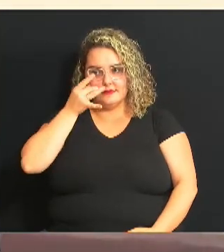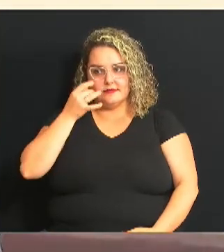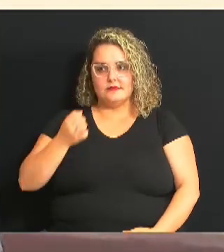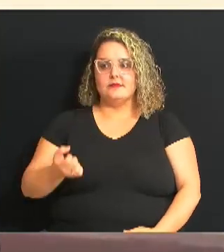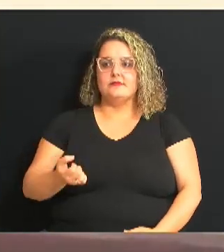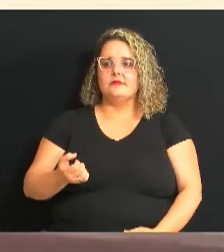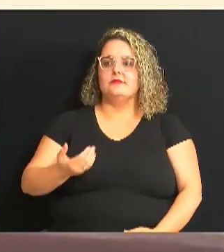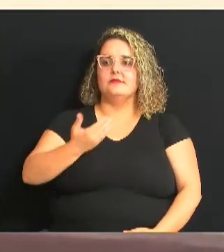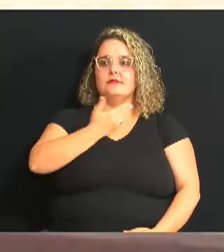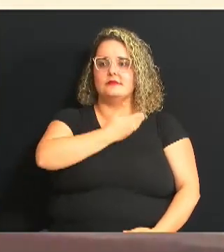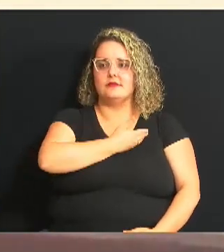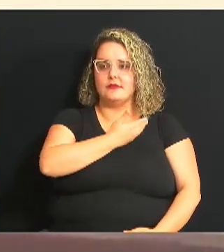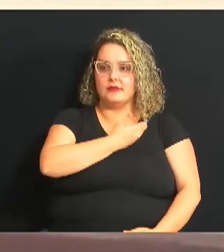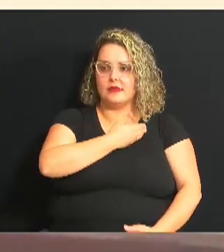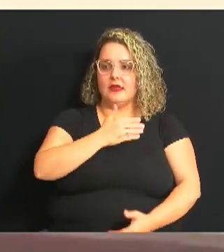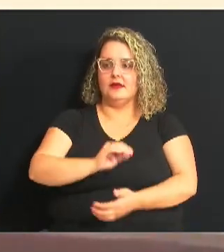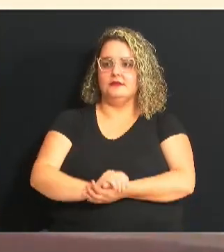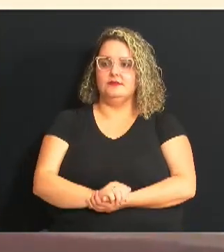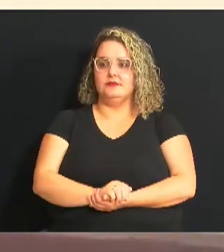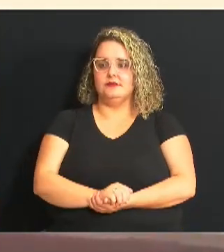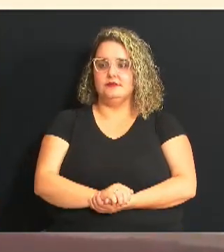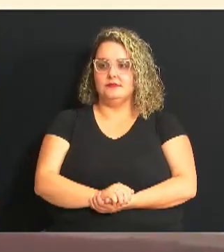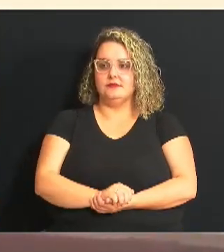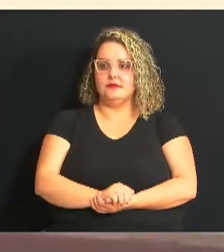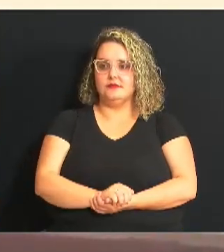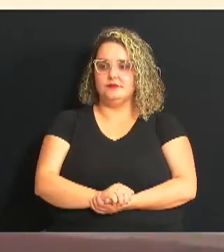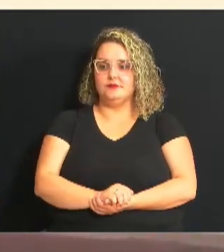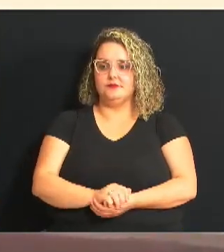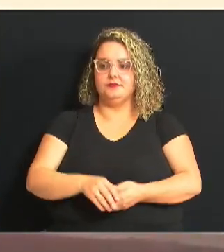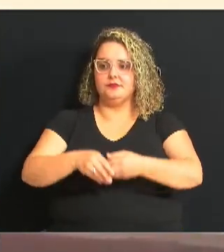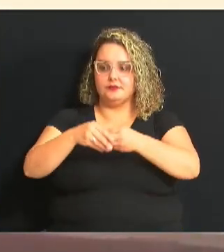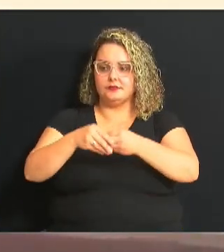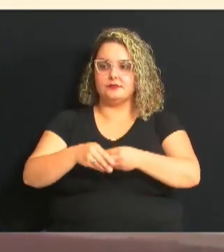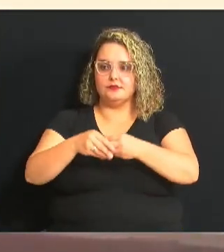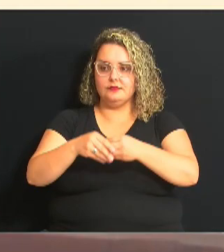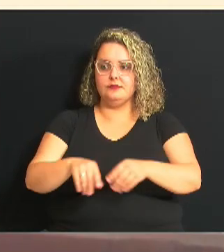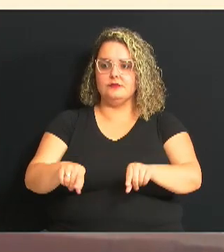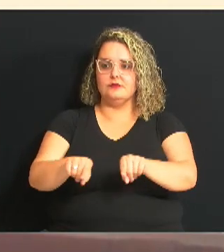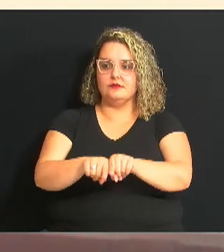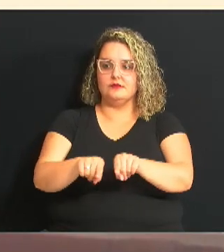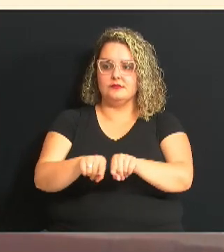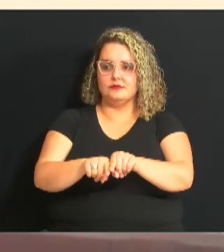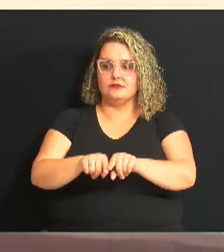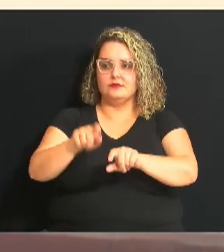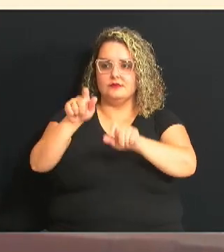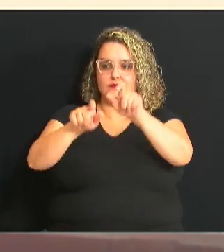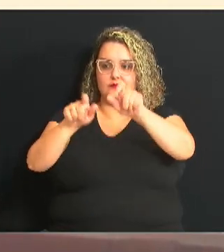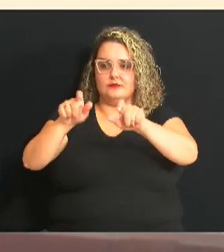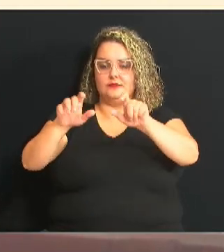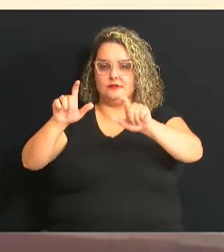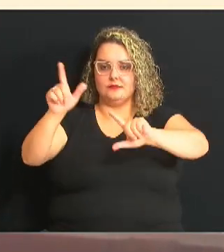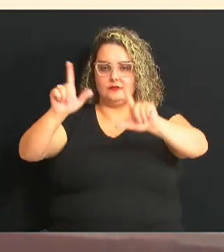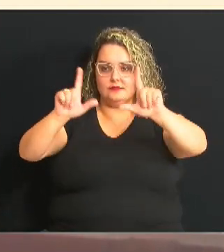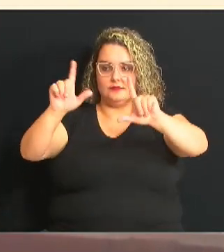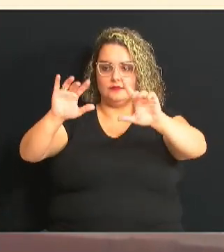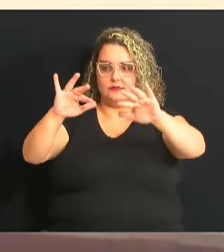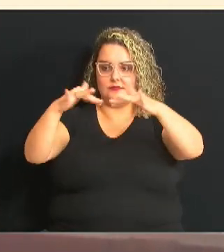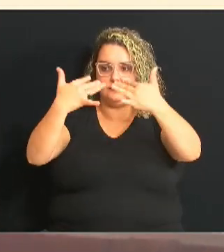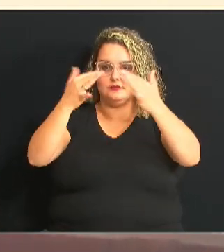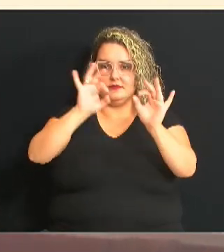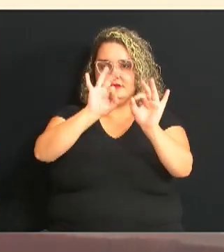seus amigos. Cumprimentar também os telespectadores da TV Câmara e todos os